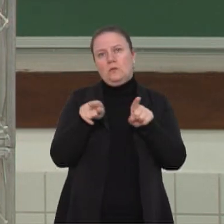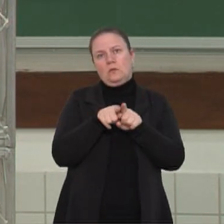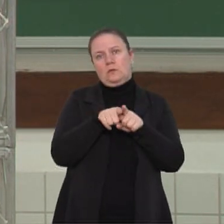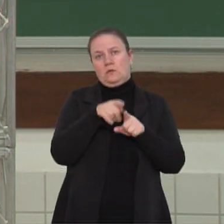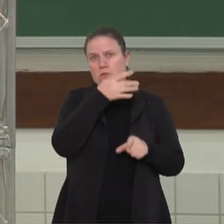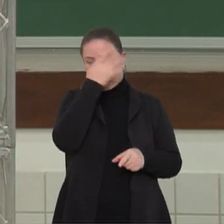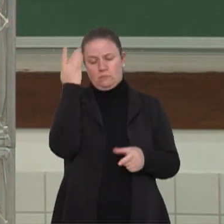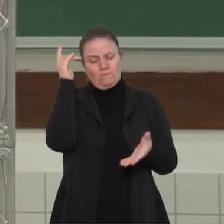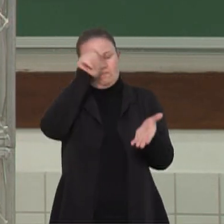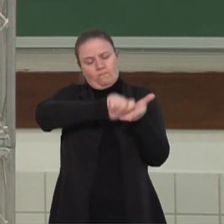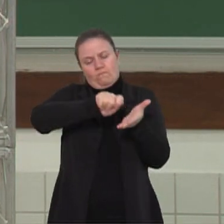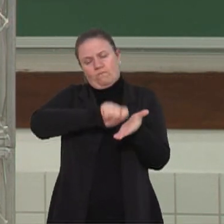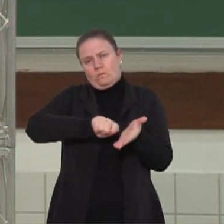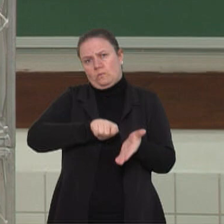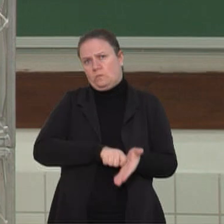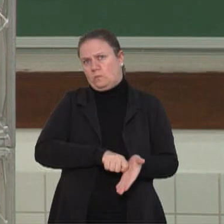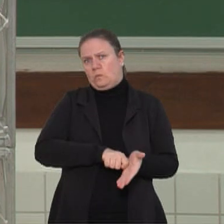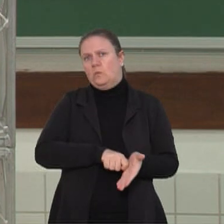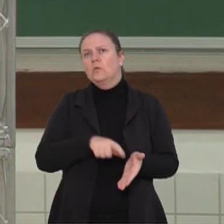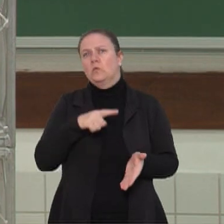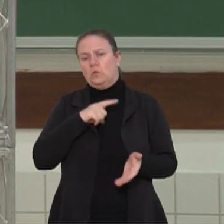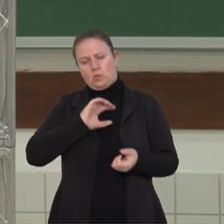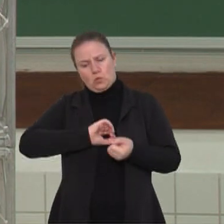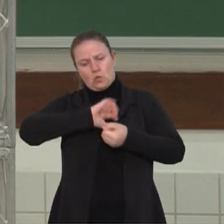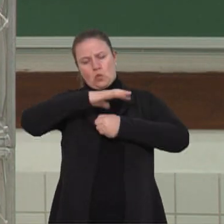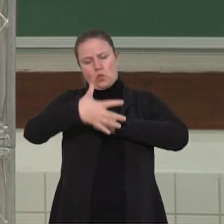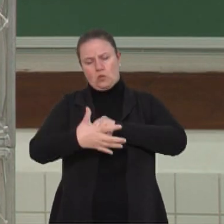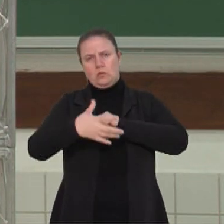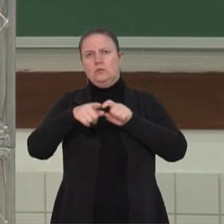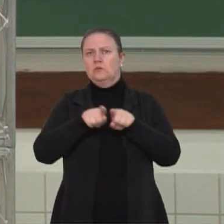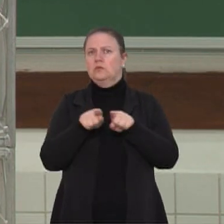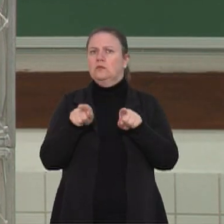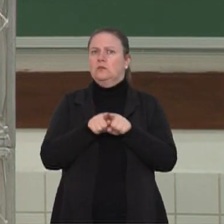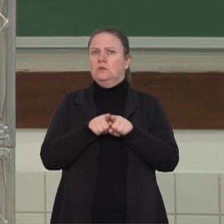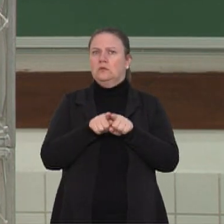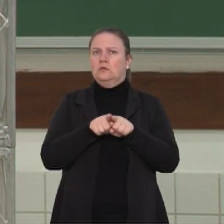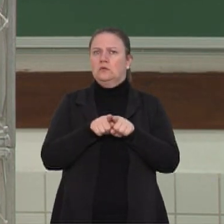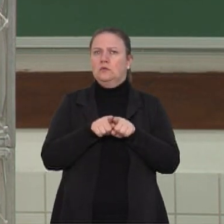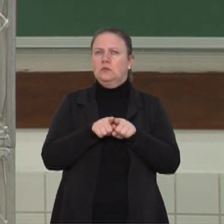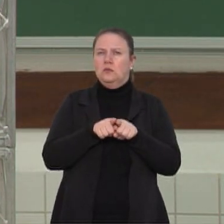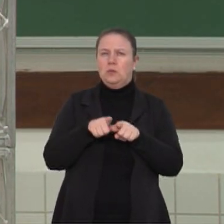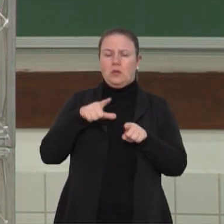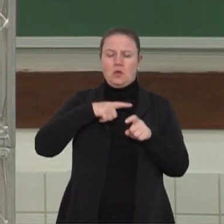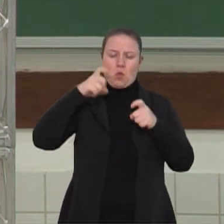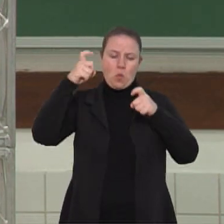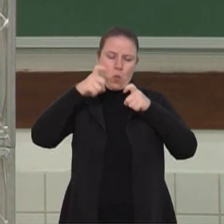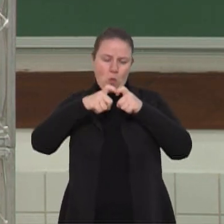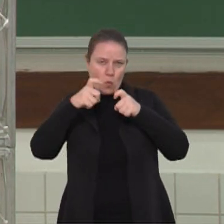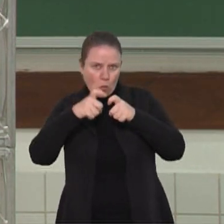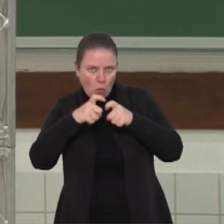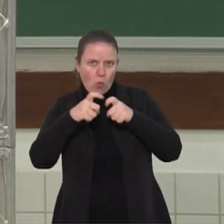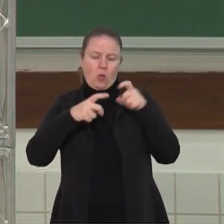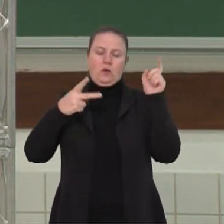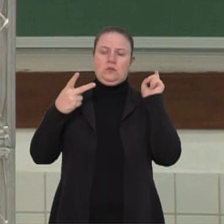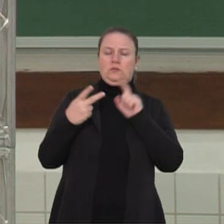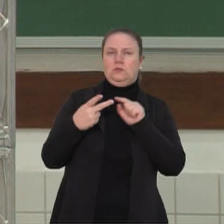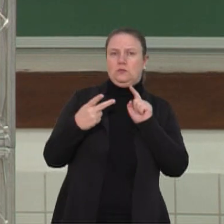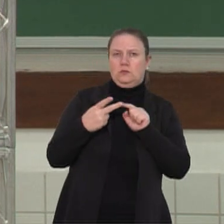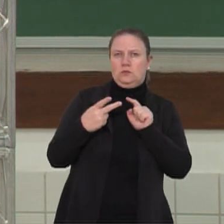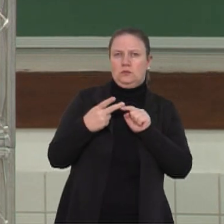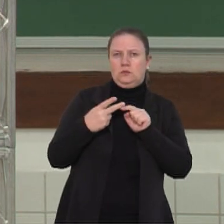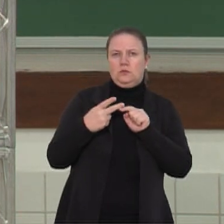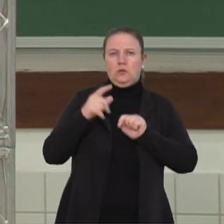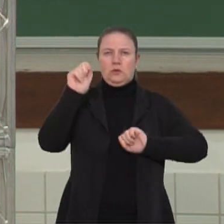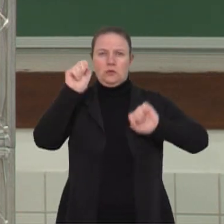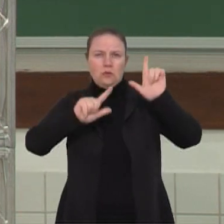produzindo textos sobre essas questões. E aí os blogs de médicos, né, os canais de